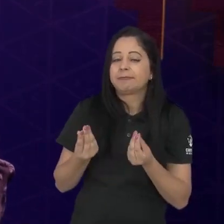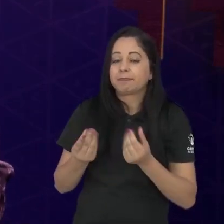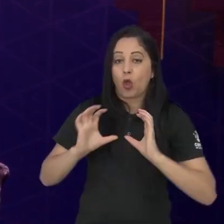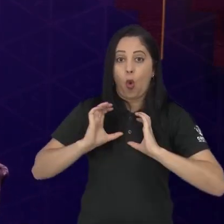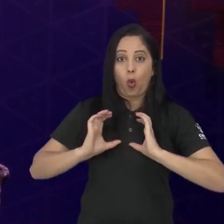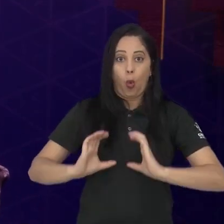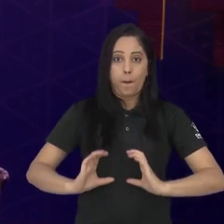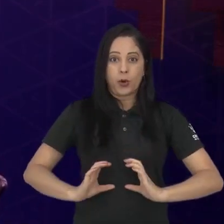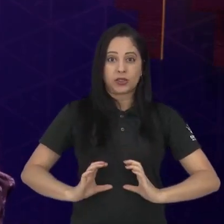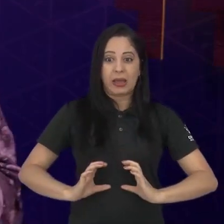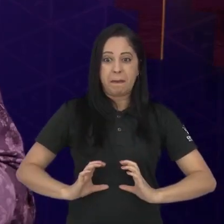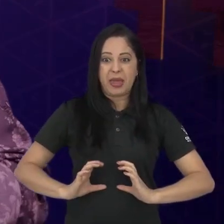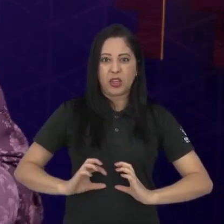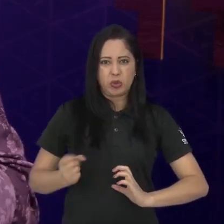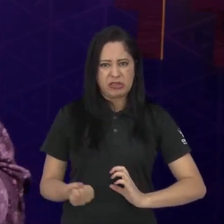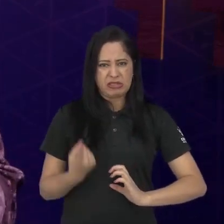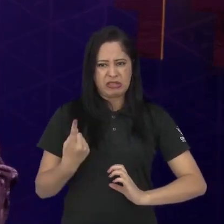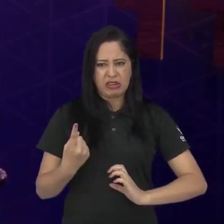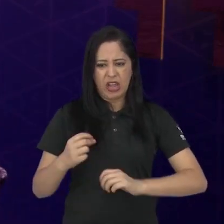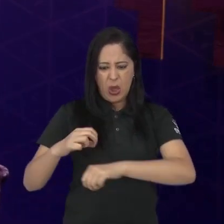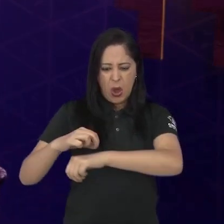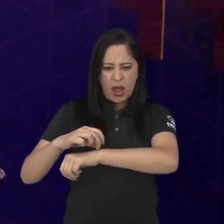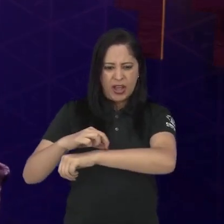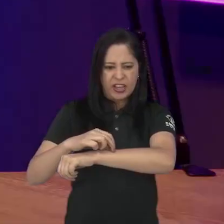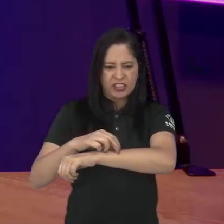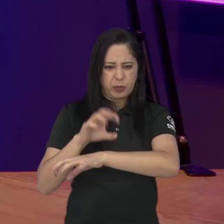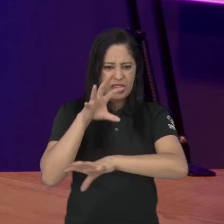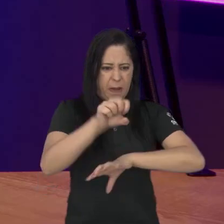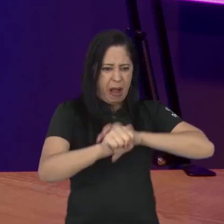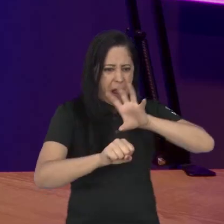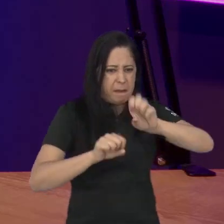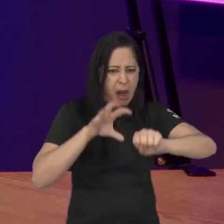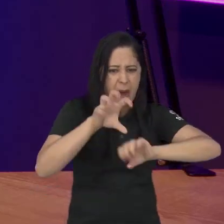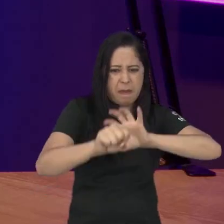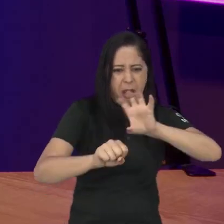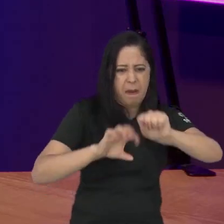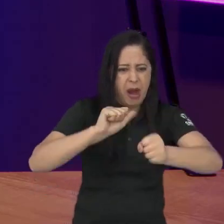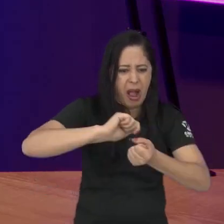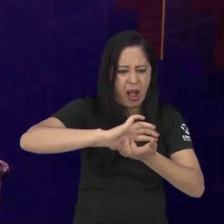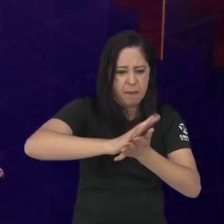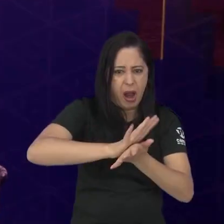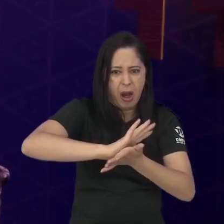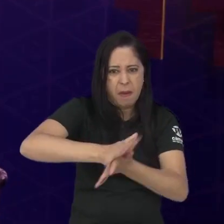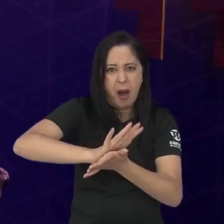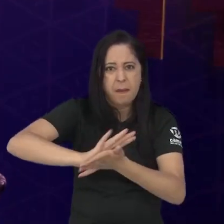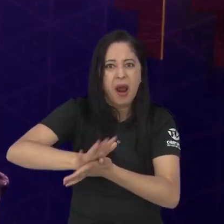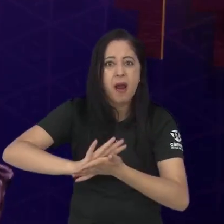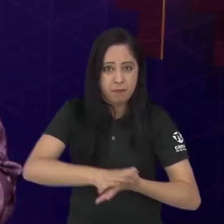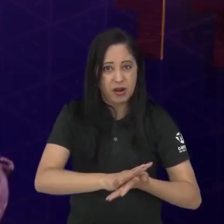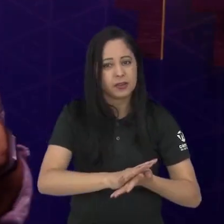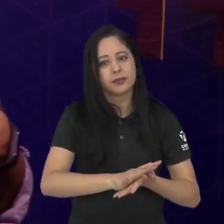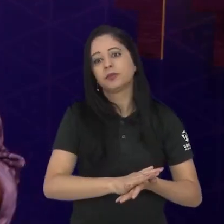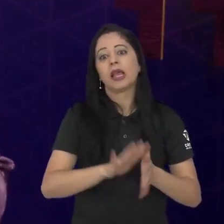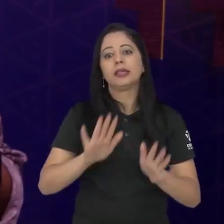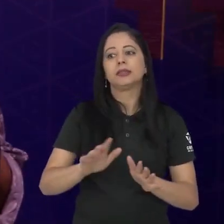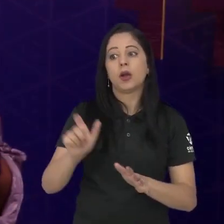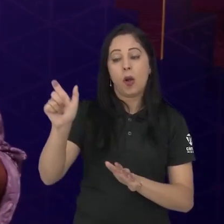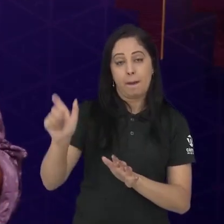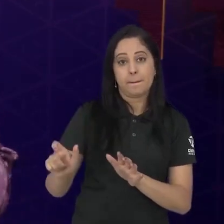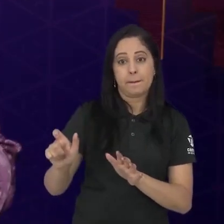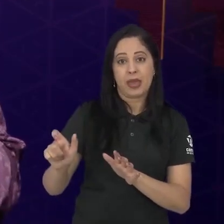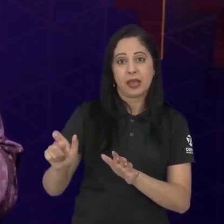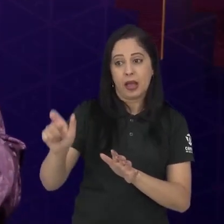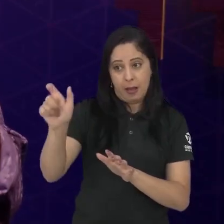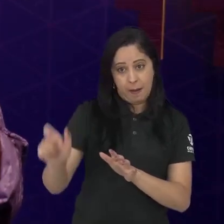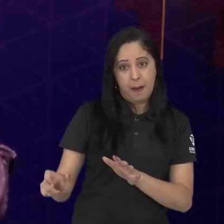um comportamento destrutivo mesmo. Entendi. E ele vai se espalhando assim por ela, inclusive quando ele vai morrer,